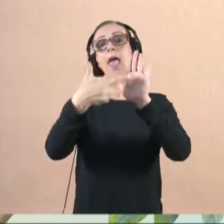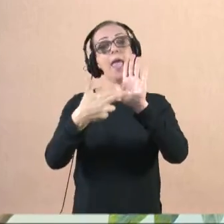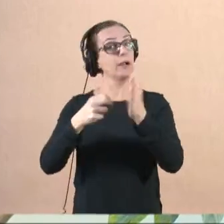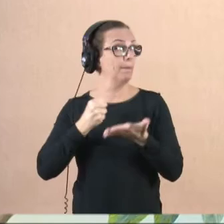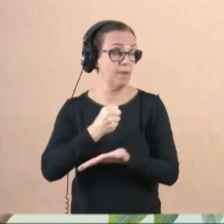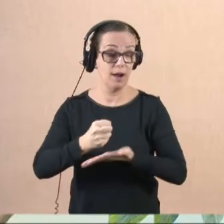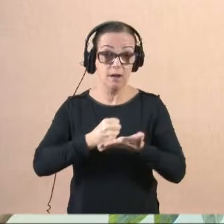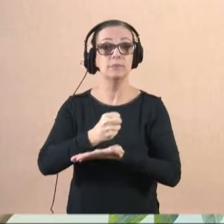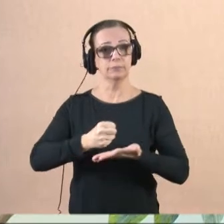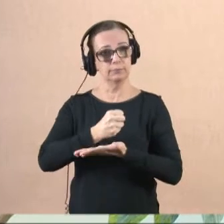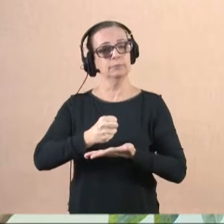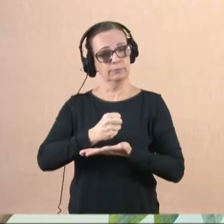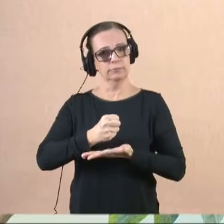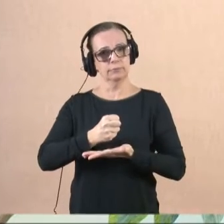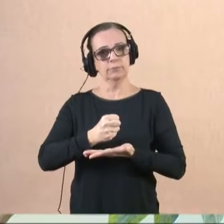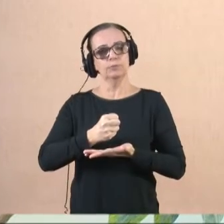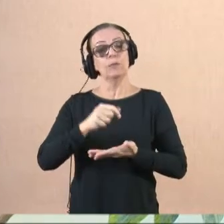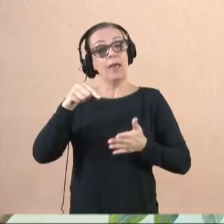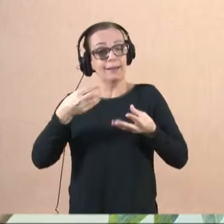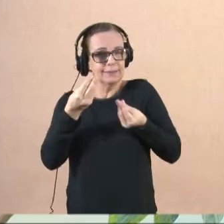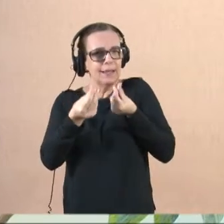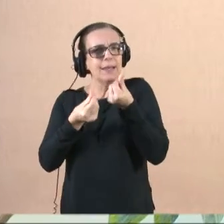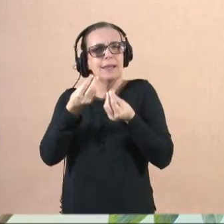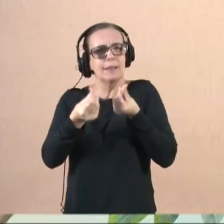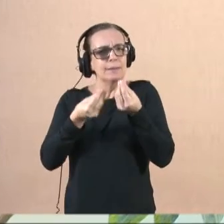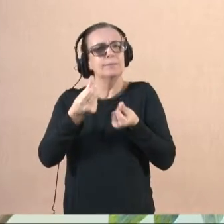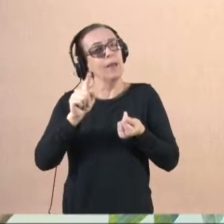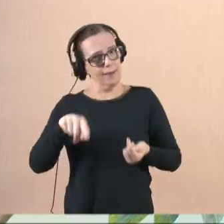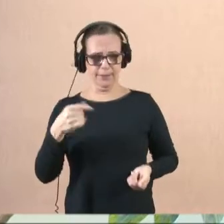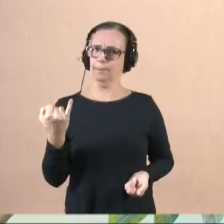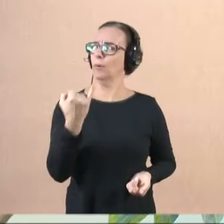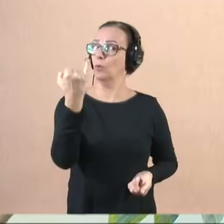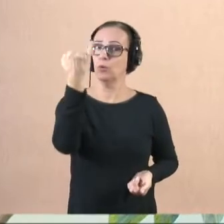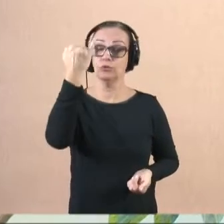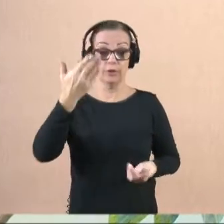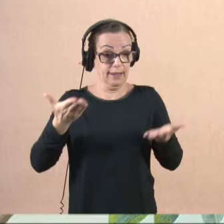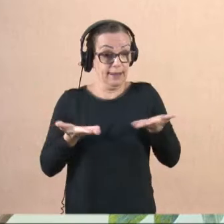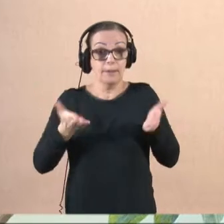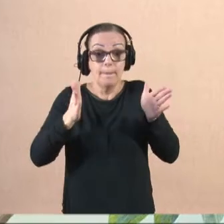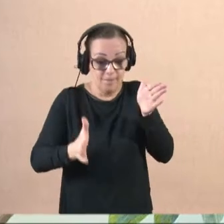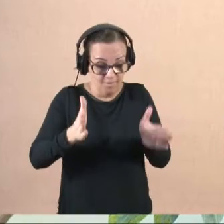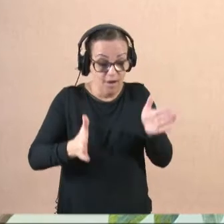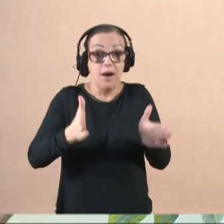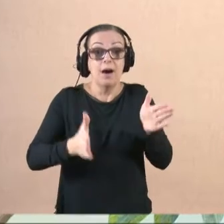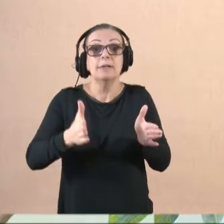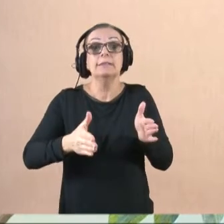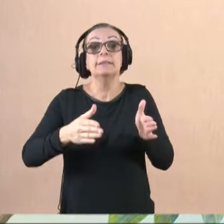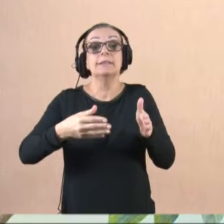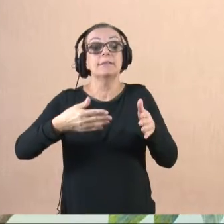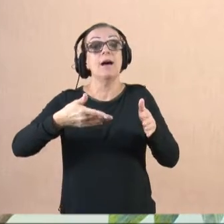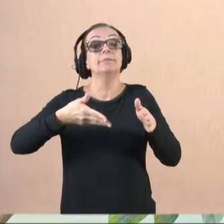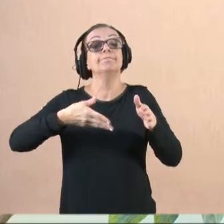básicas esta sensibilização é bem importante ainda nesta fase da